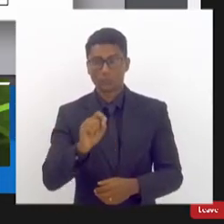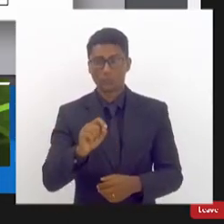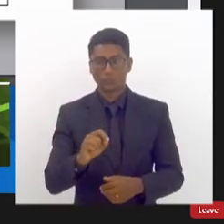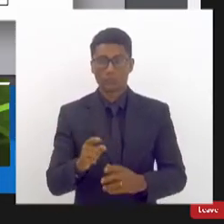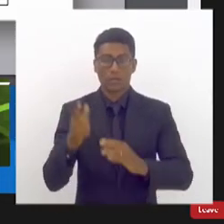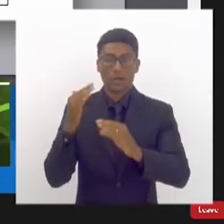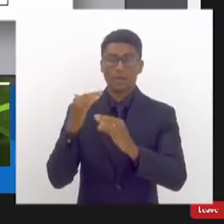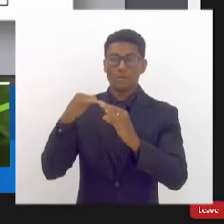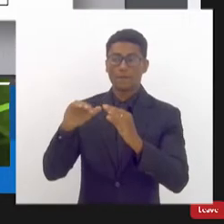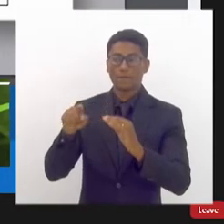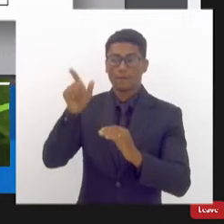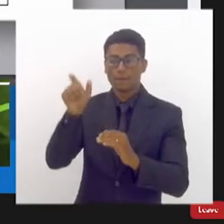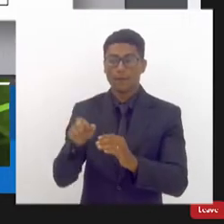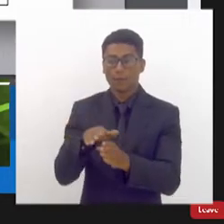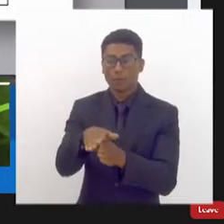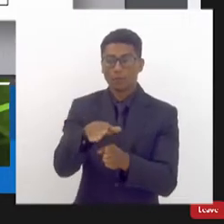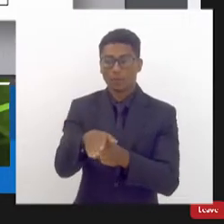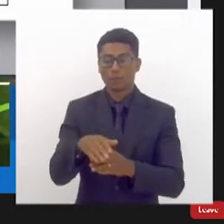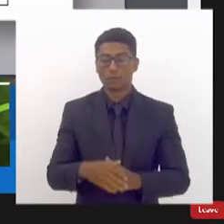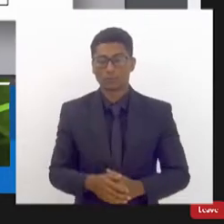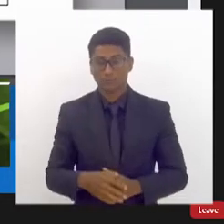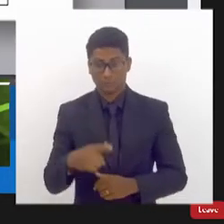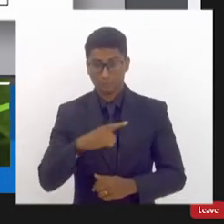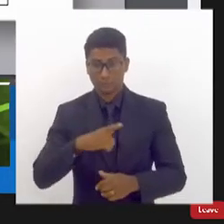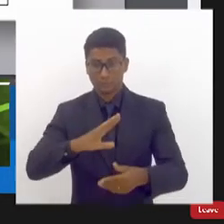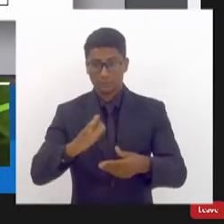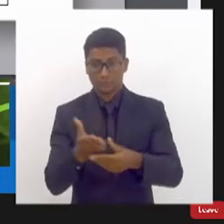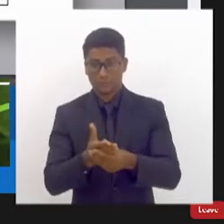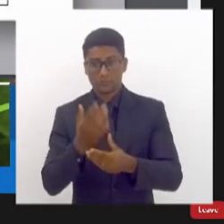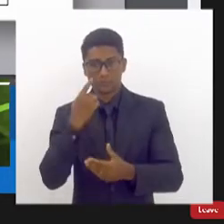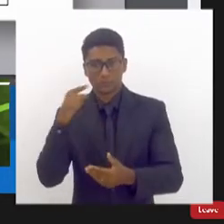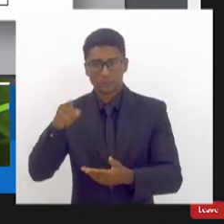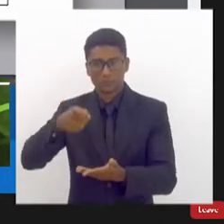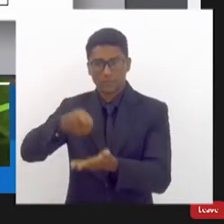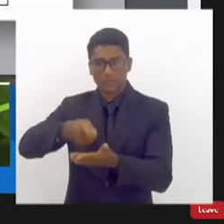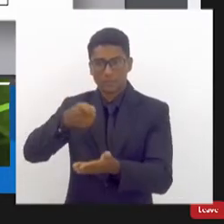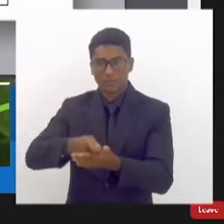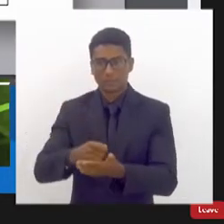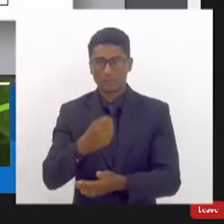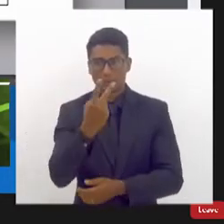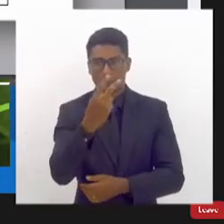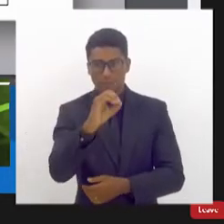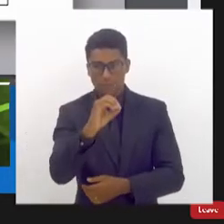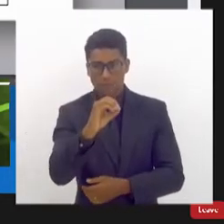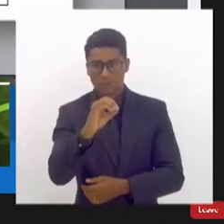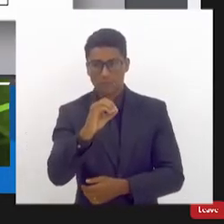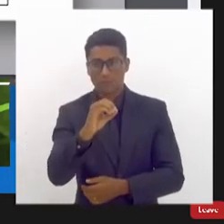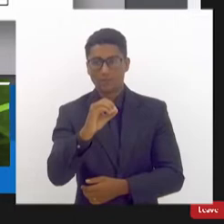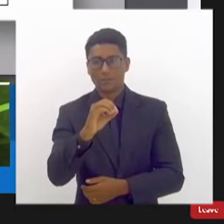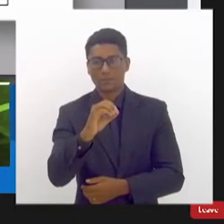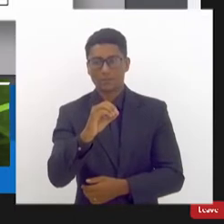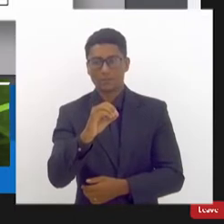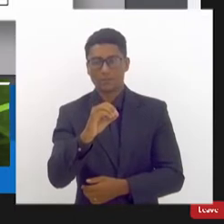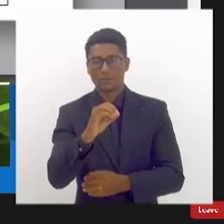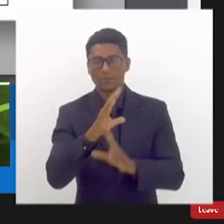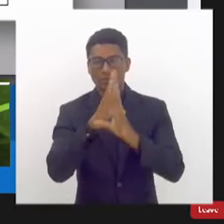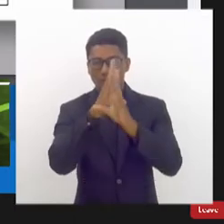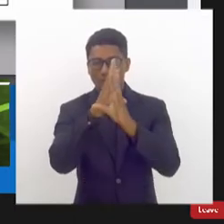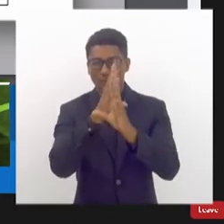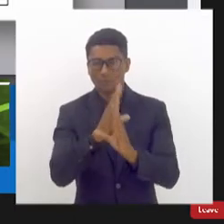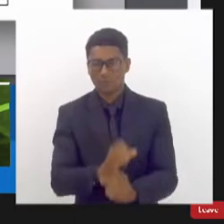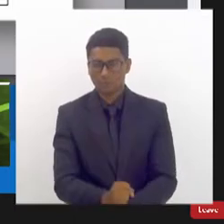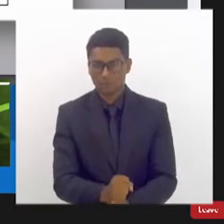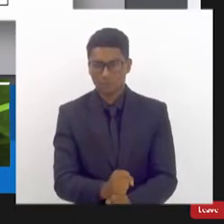conselheiro que já está em fase final. São esses processos em exigências, são 20, 30, 45,